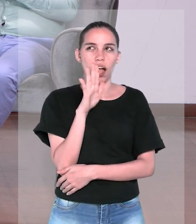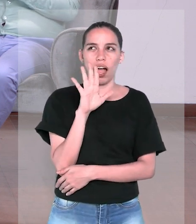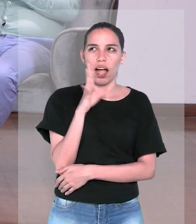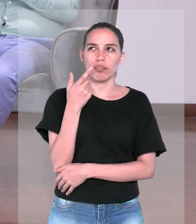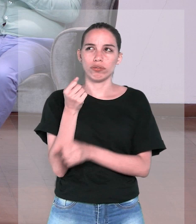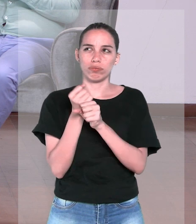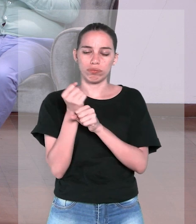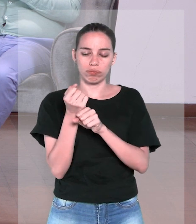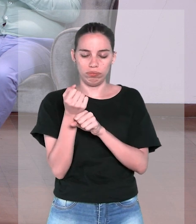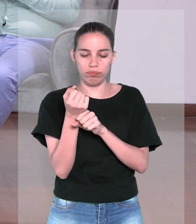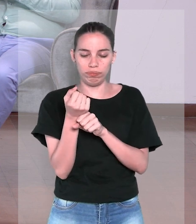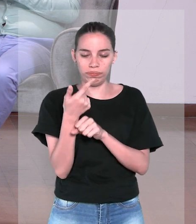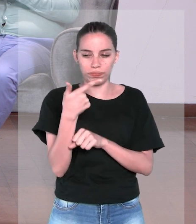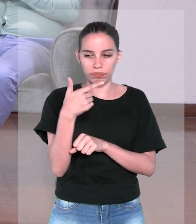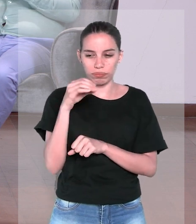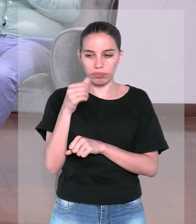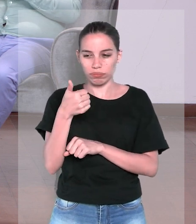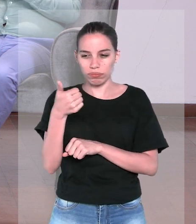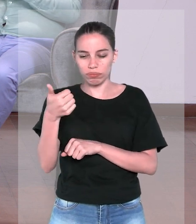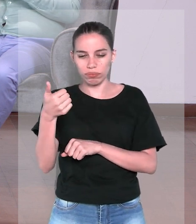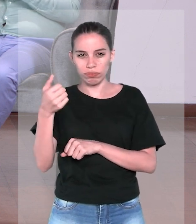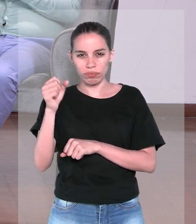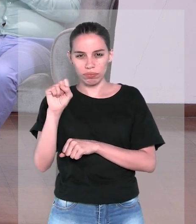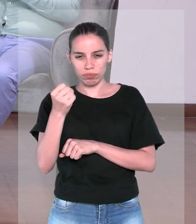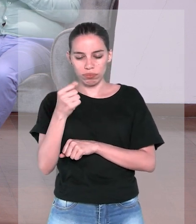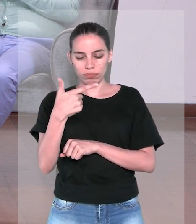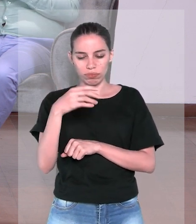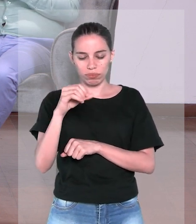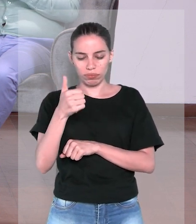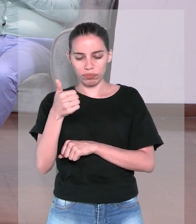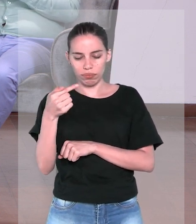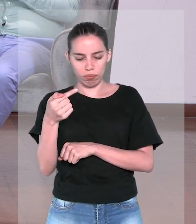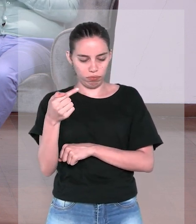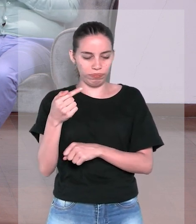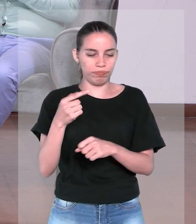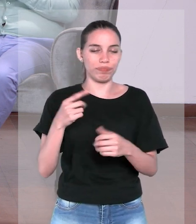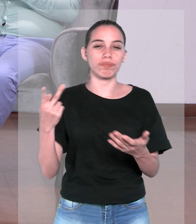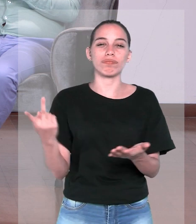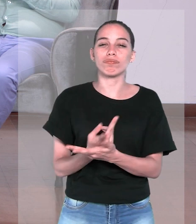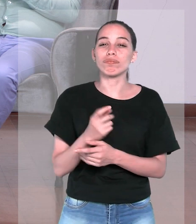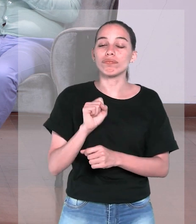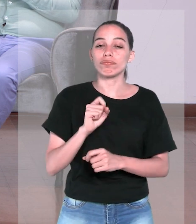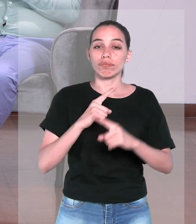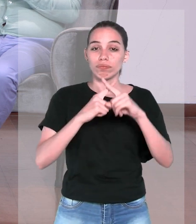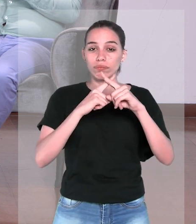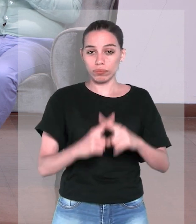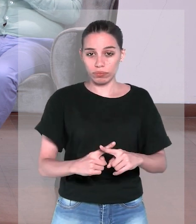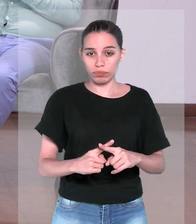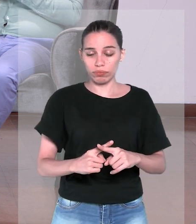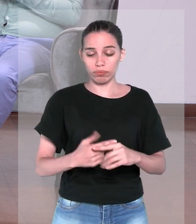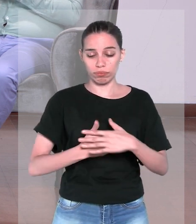várias. Existe uma internet que ela foi praticamente construída para ensinar a